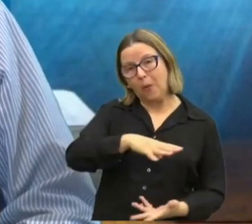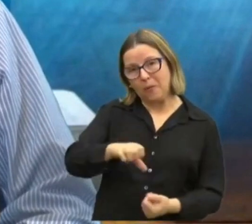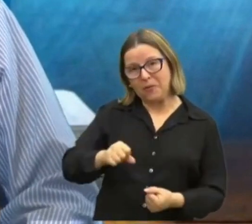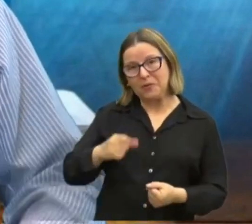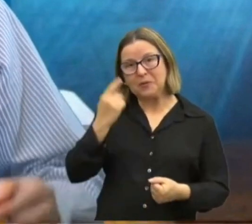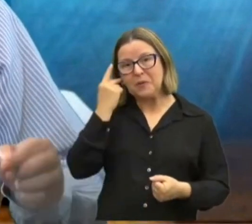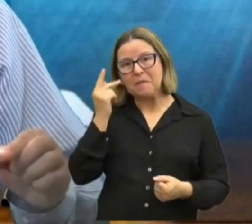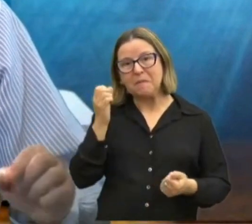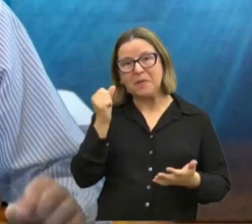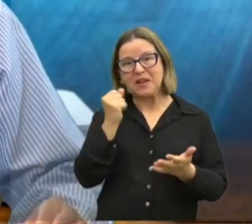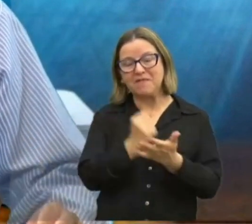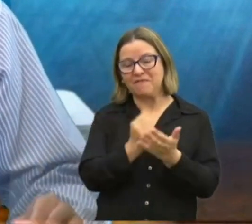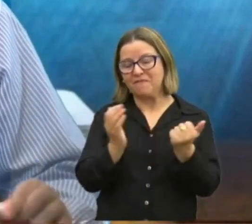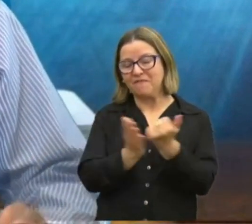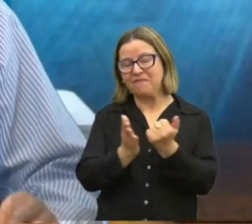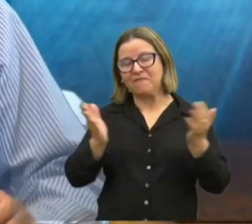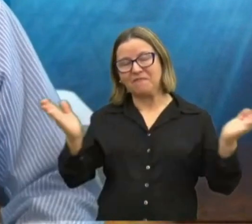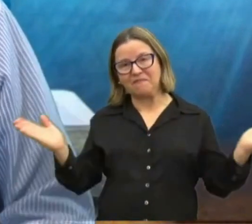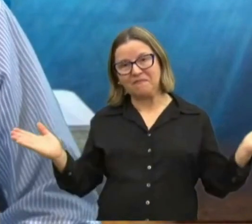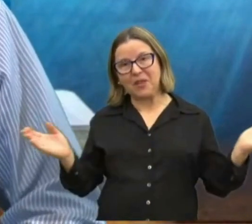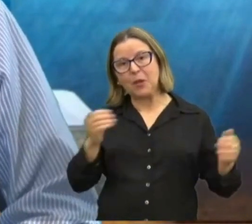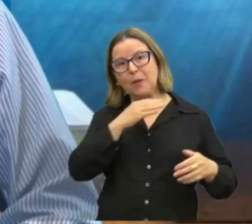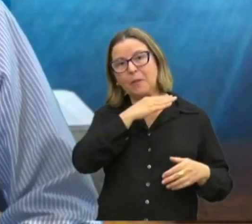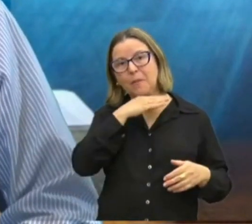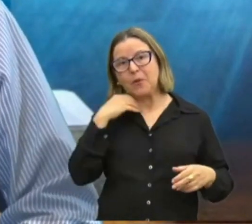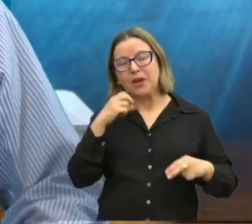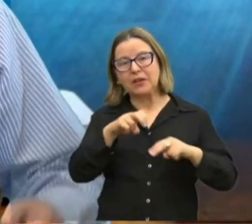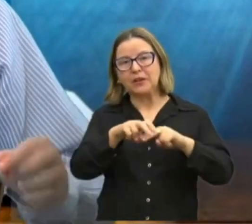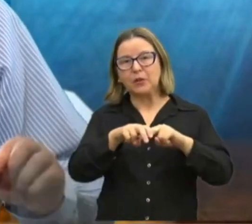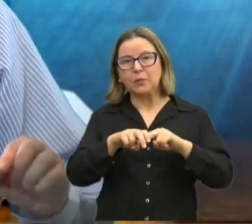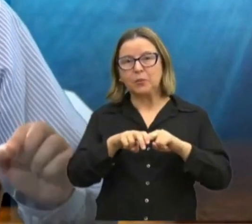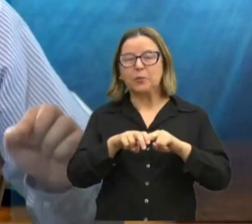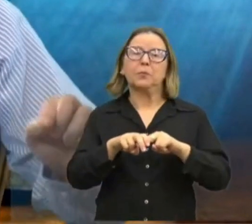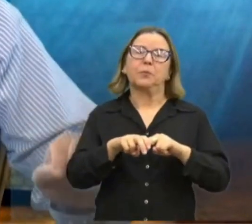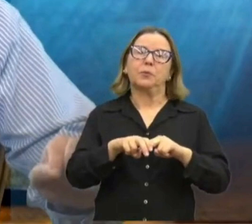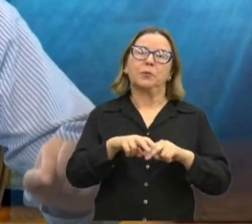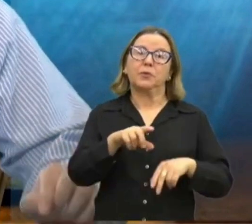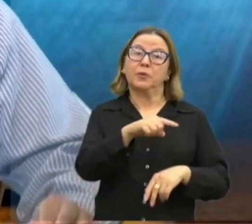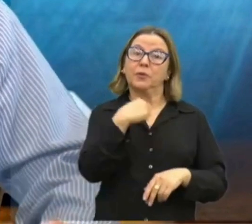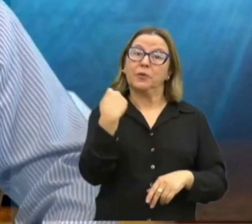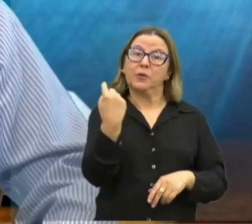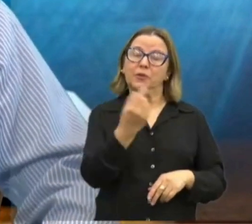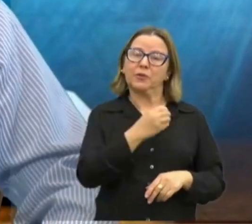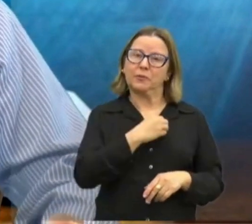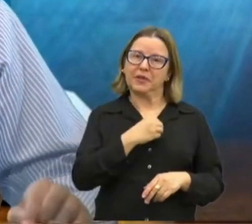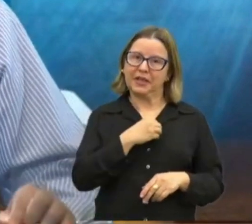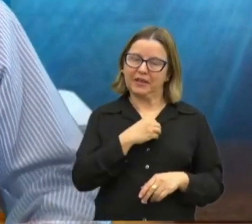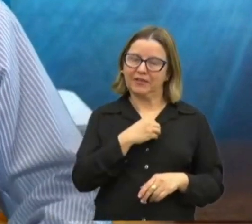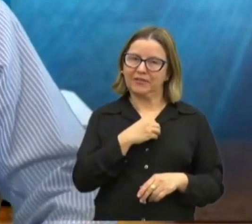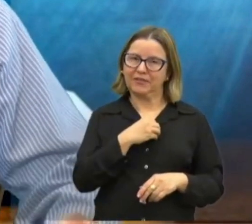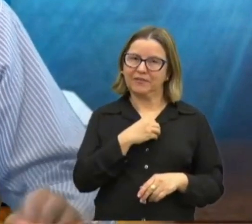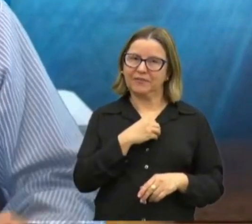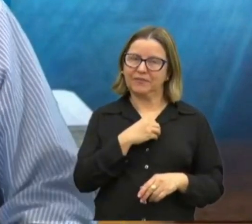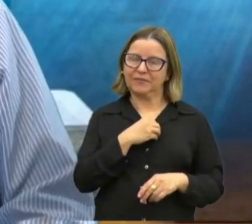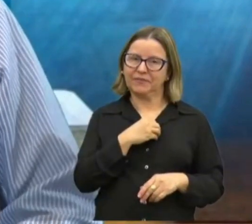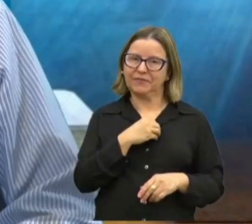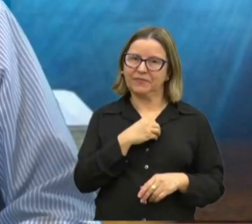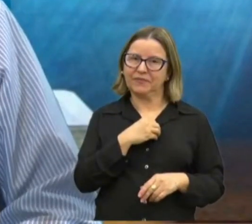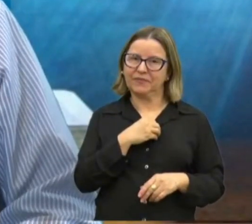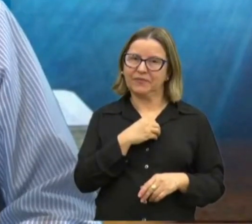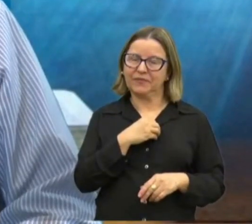na cruz. Para que morresse pelos pecados de toda a humanidade e fizesse incluir nele todo o